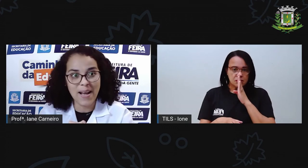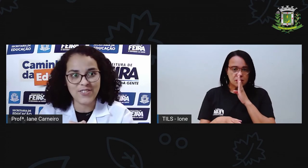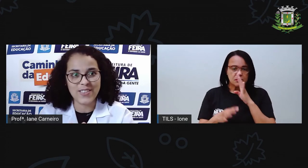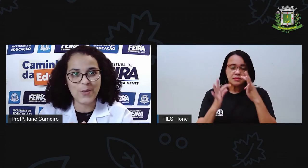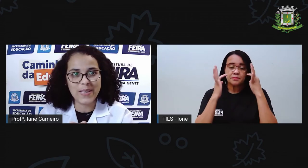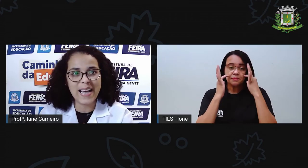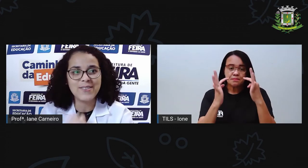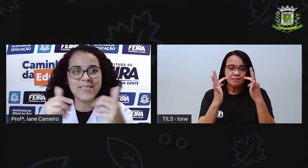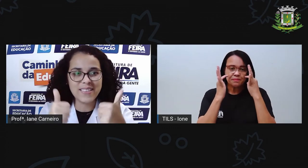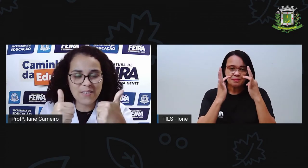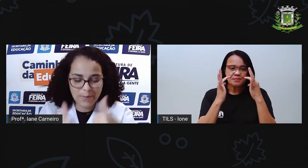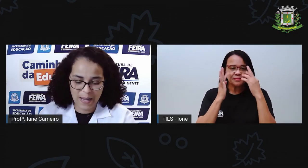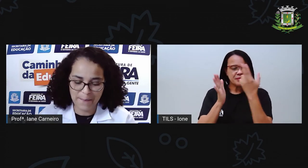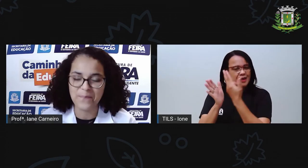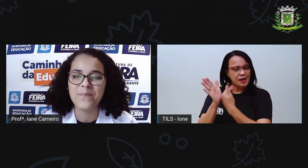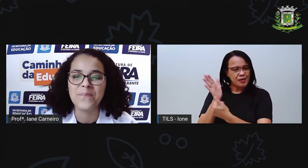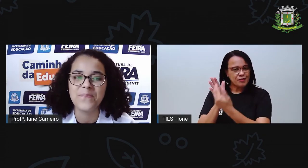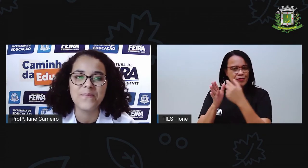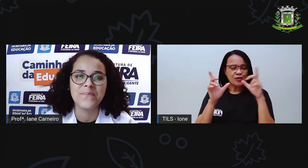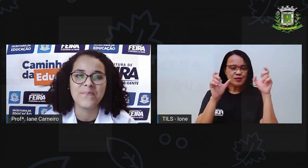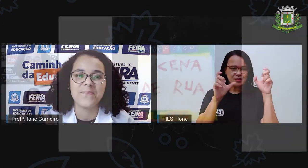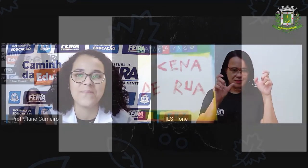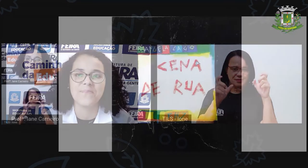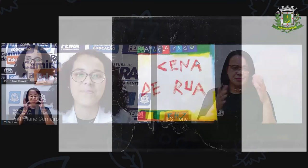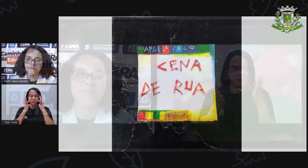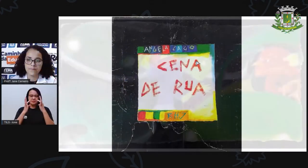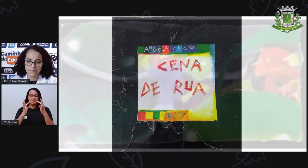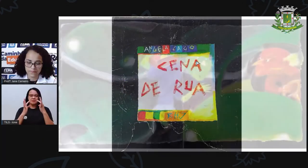as imagens, combinado? Então, vamos lá.